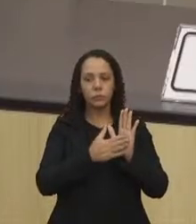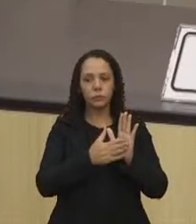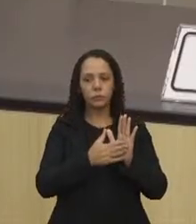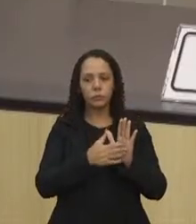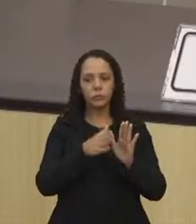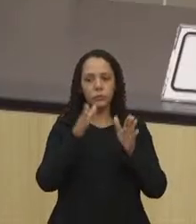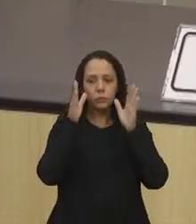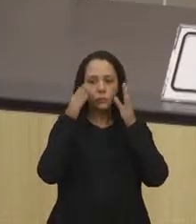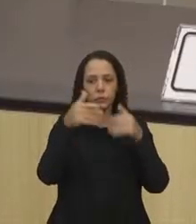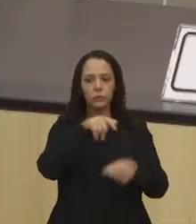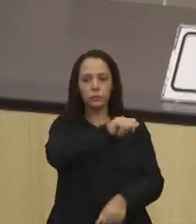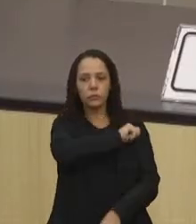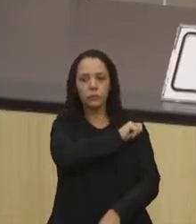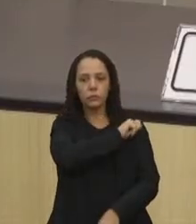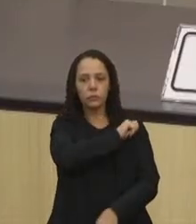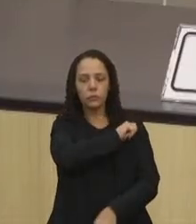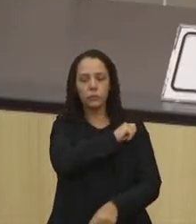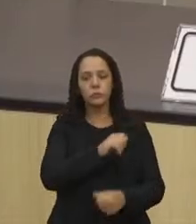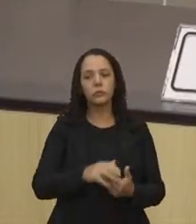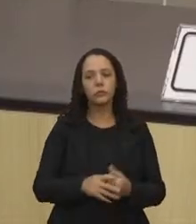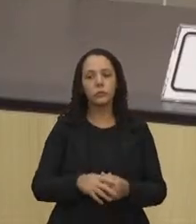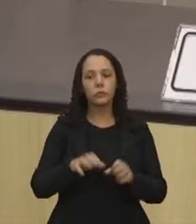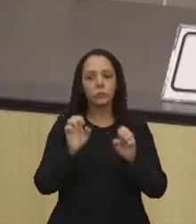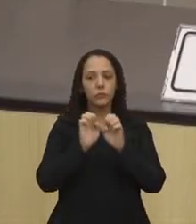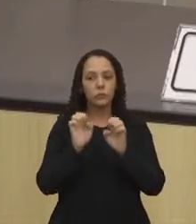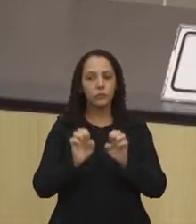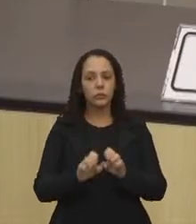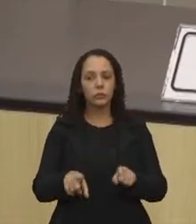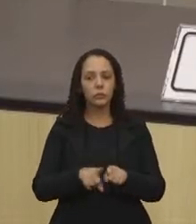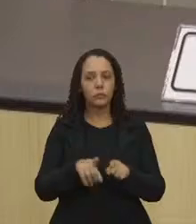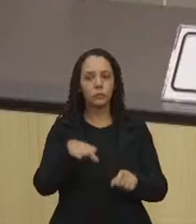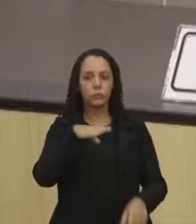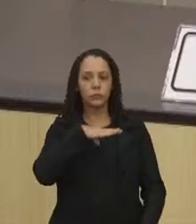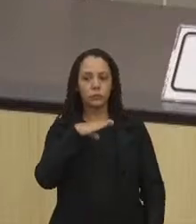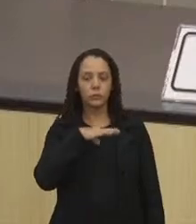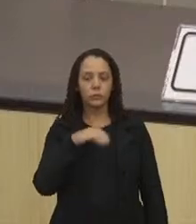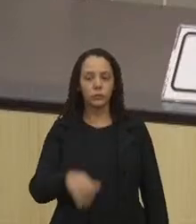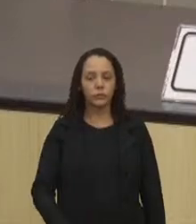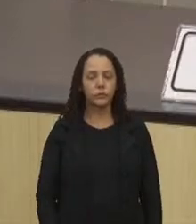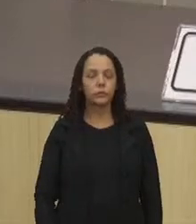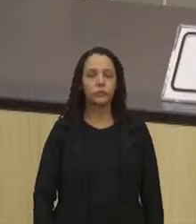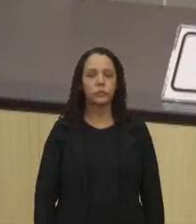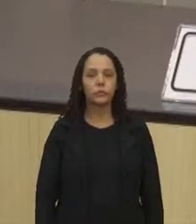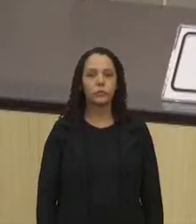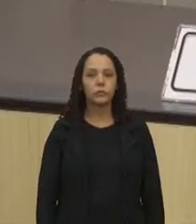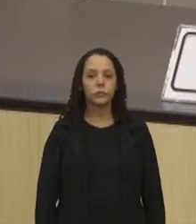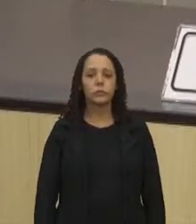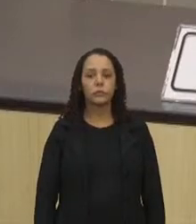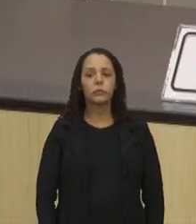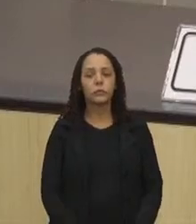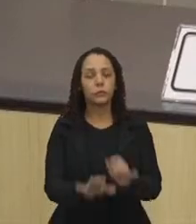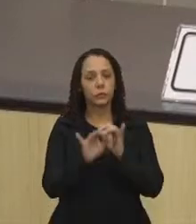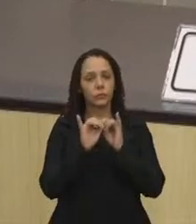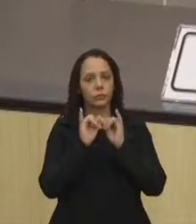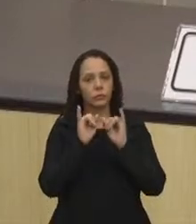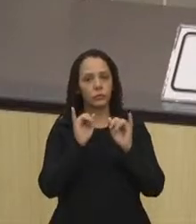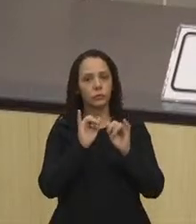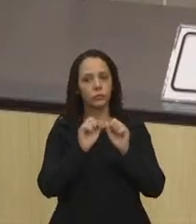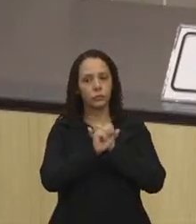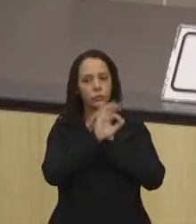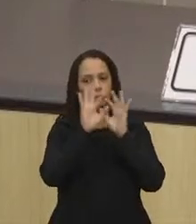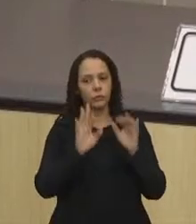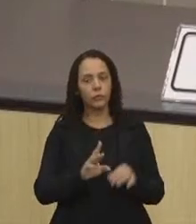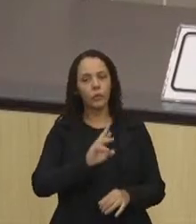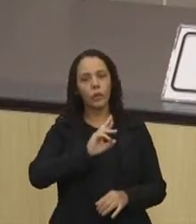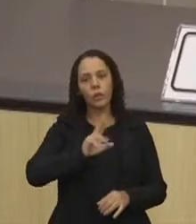aluno, pensando na nossa infraestrutura e pensando no nosso município como um todo. E aí, quero deixar bem claro, não é focar só numa